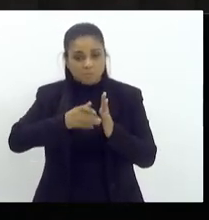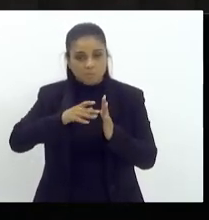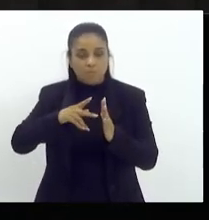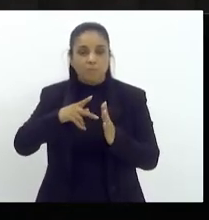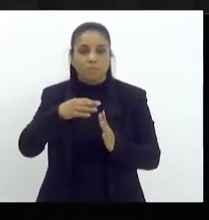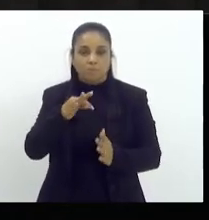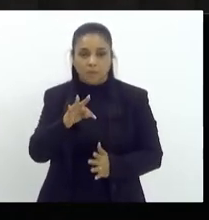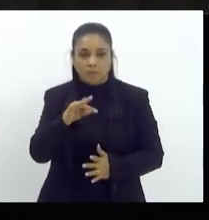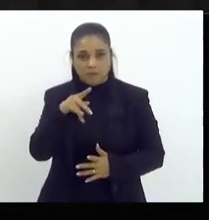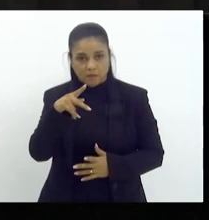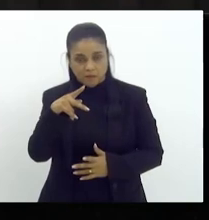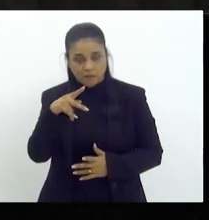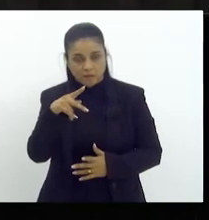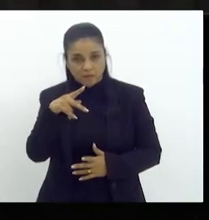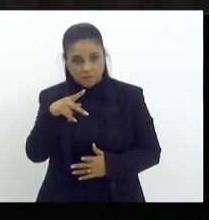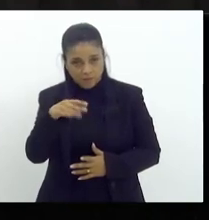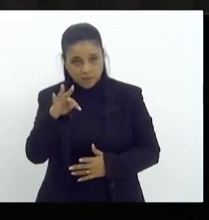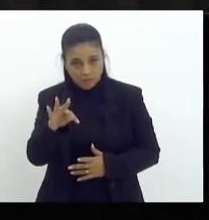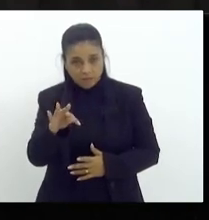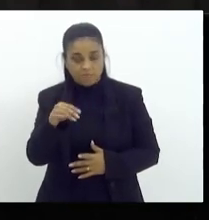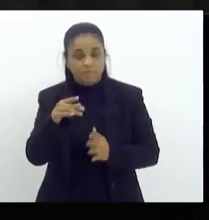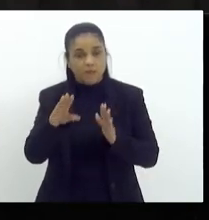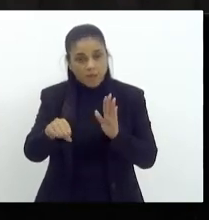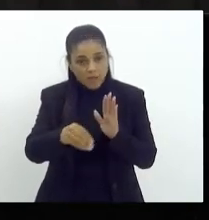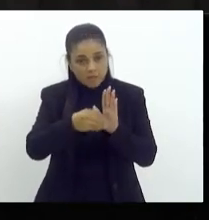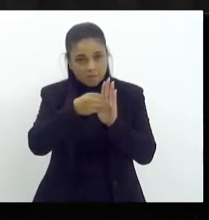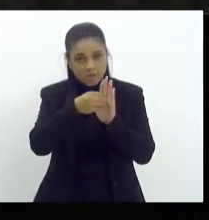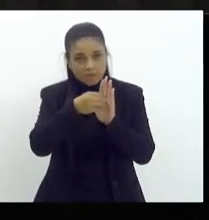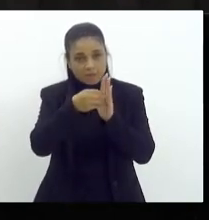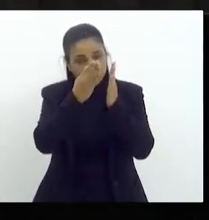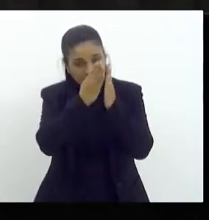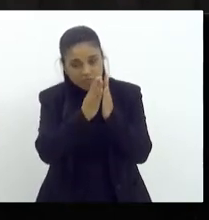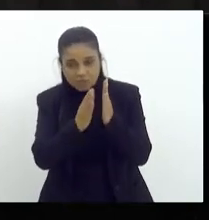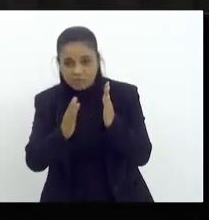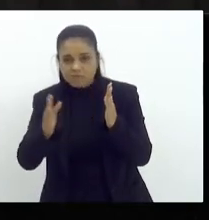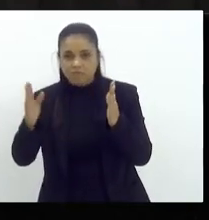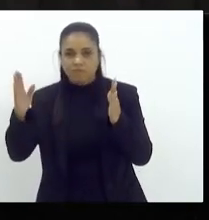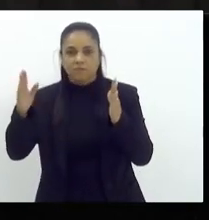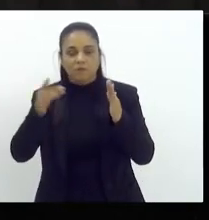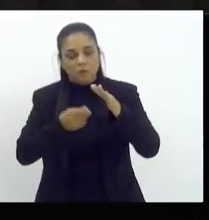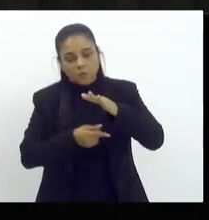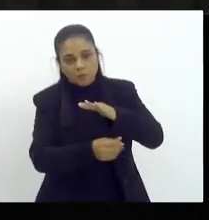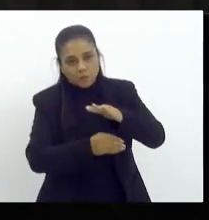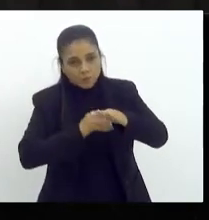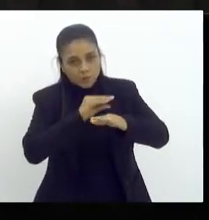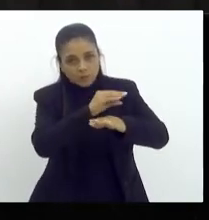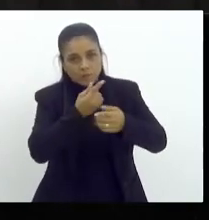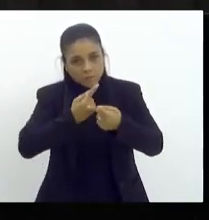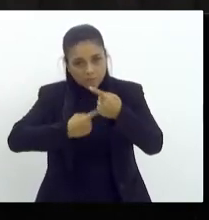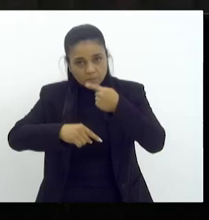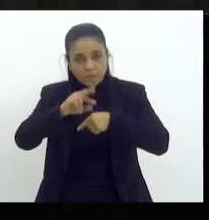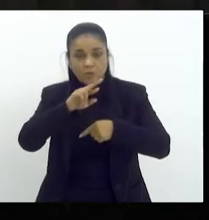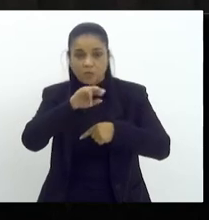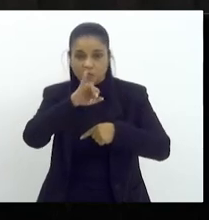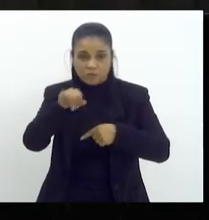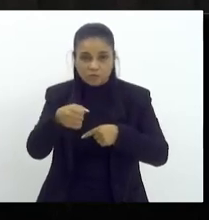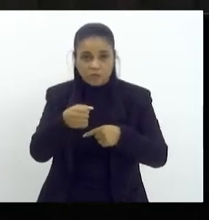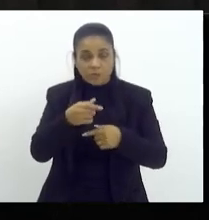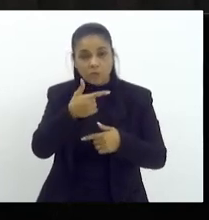apresentou uma Emenda estendendo o prazo do programa para ser até o ano de